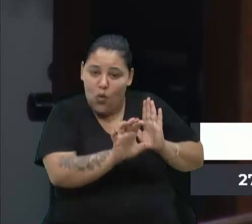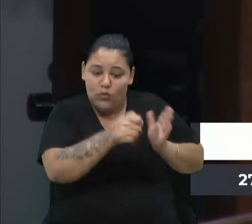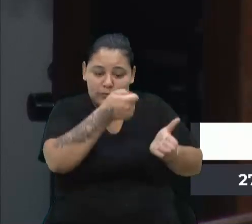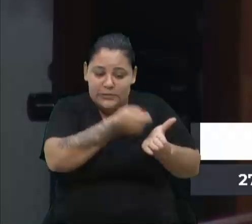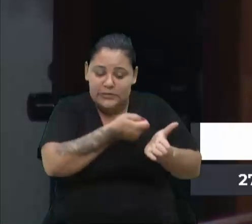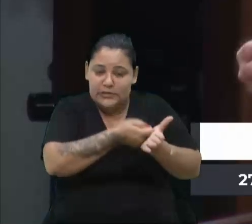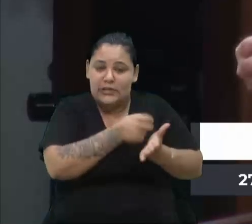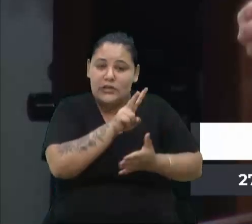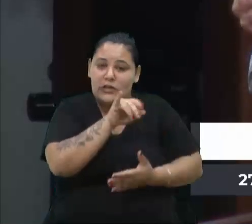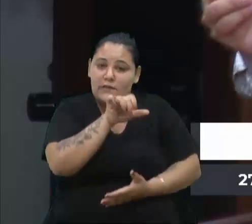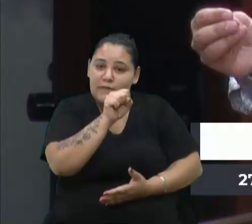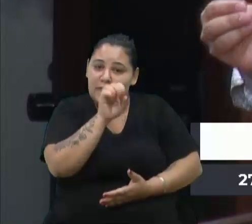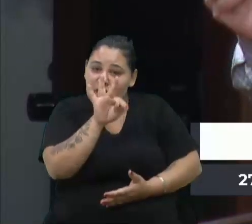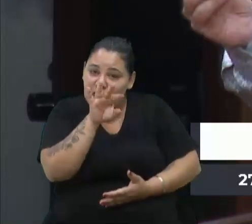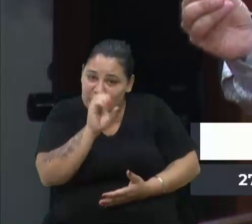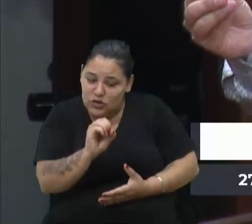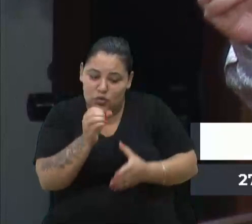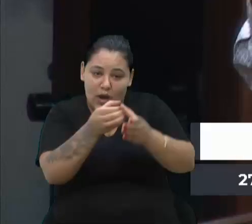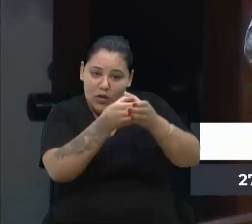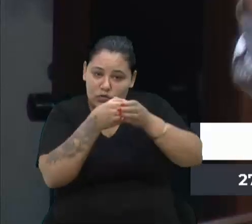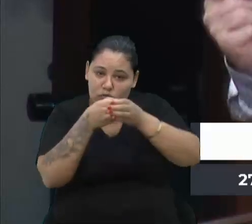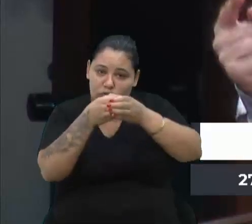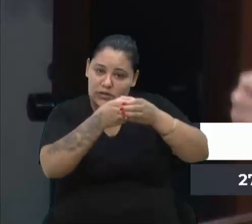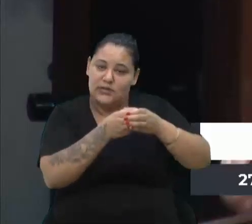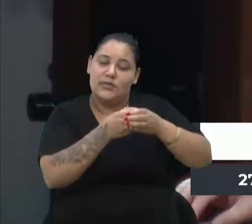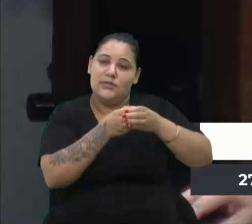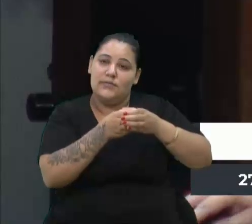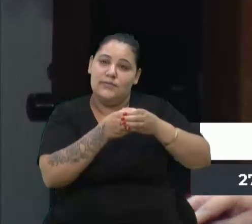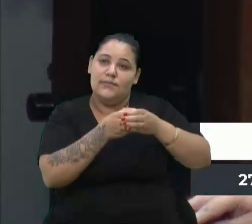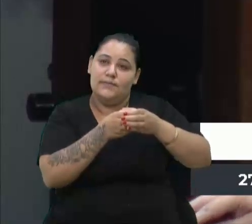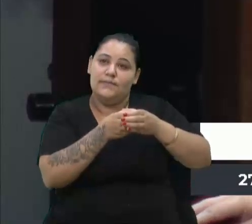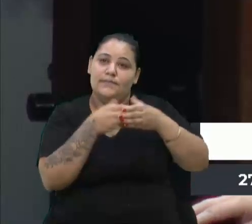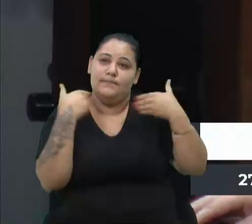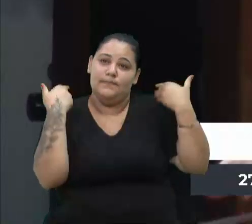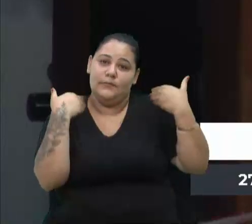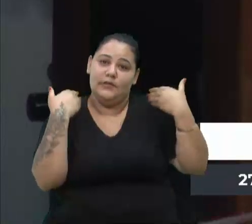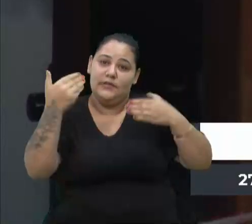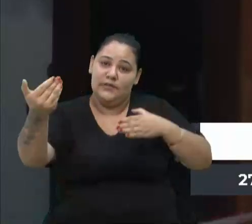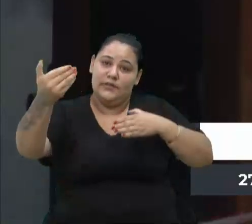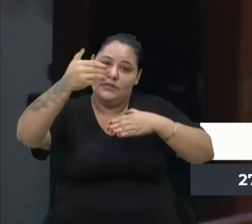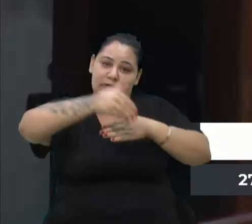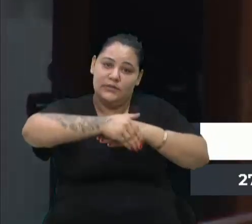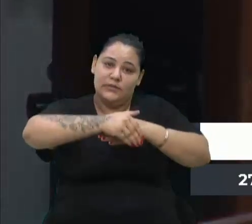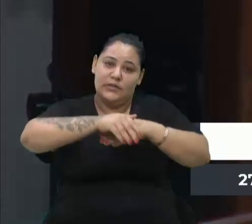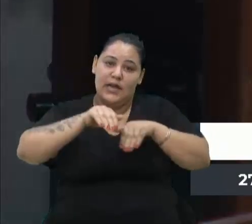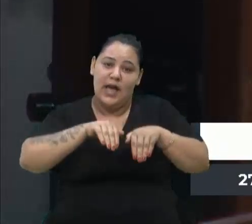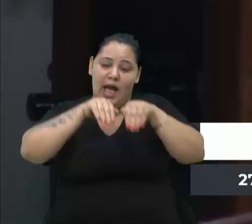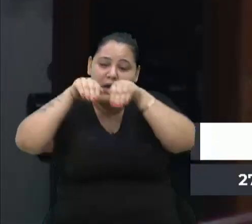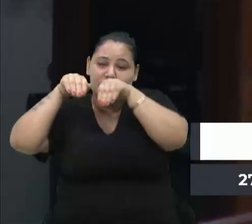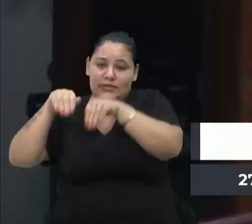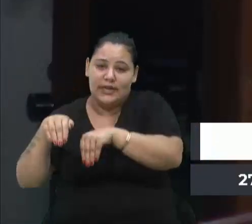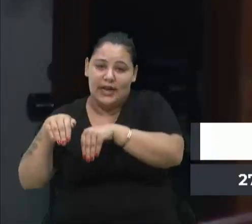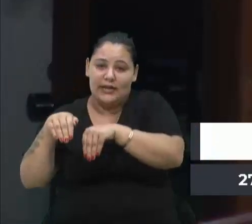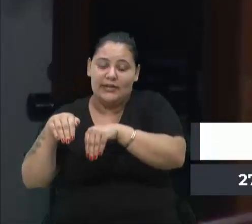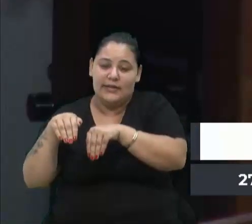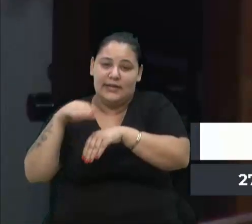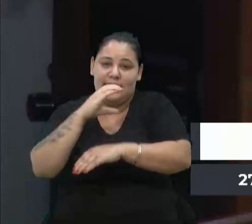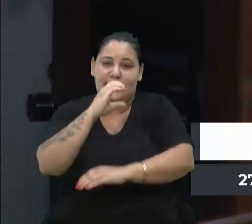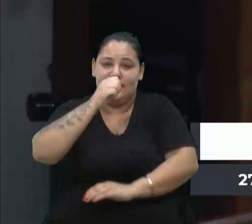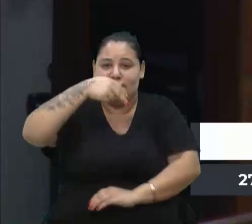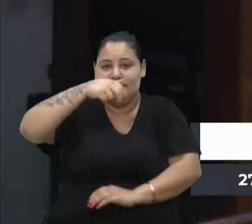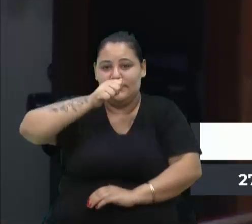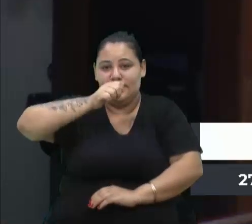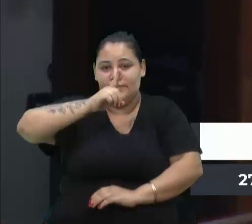de vistos aos turistas que viriam da Austrália, do Canadá, dos Estados Unidos e do Japão,